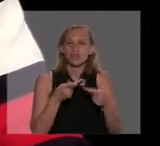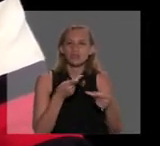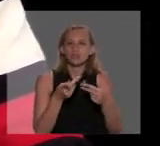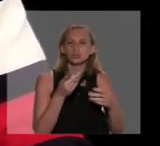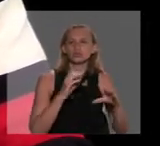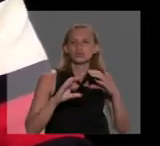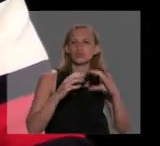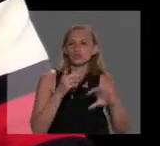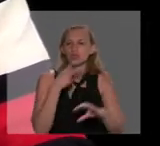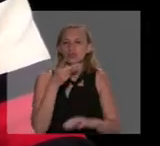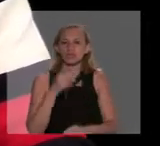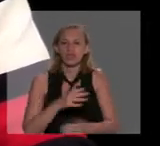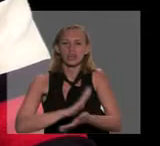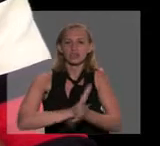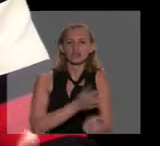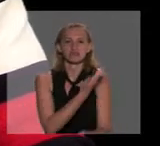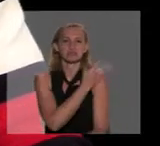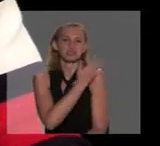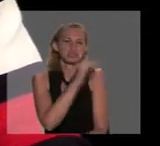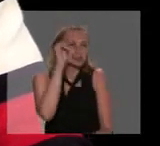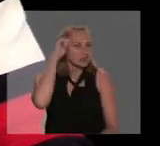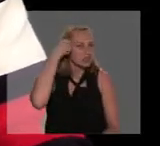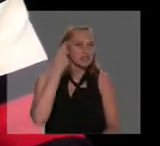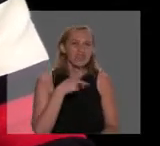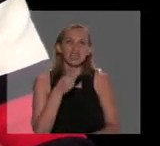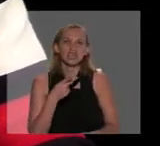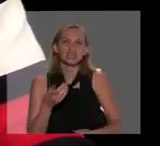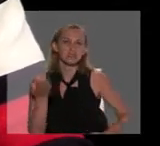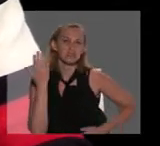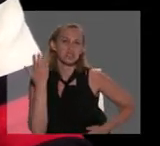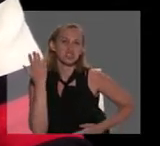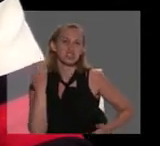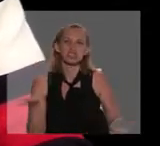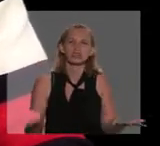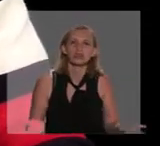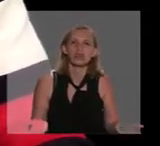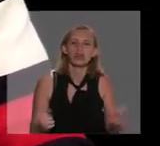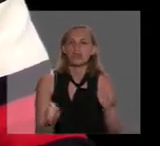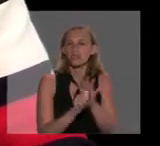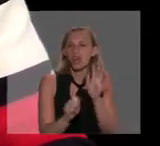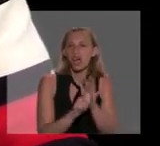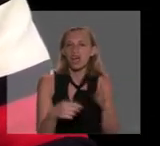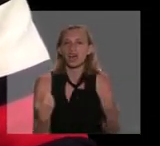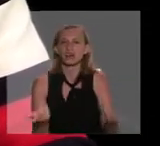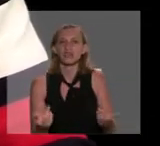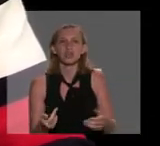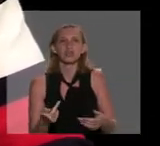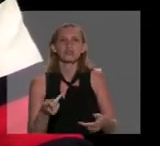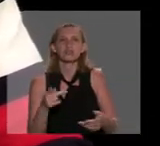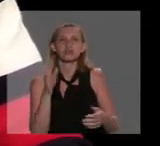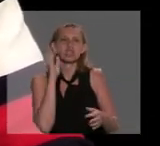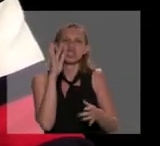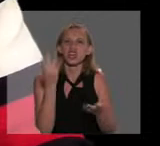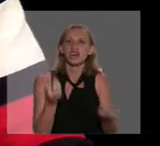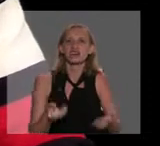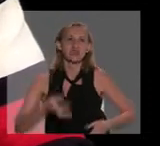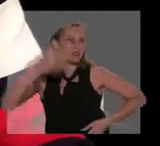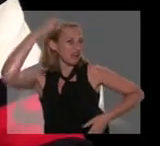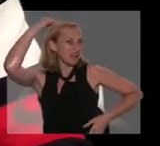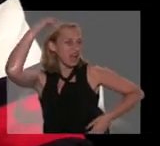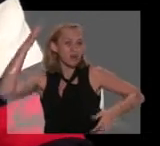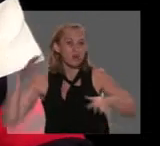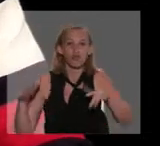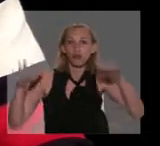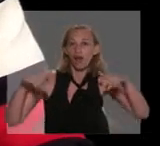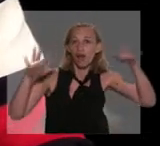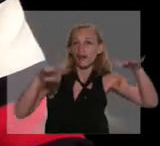racistas, dizendo que eu não sabia que filho de traficante ostentava dinheiro do tráfico no exterior, eu não sabia que macaco